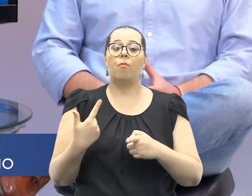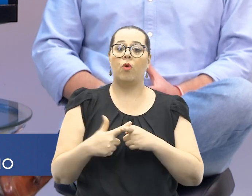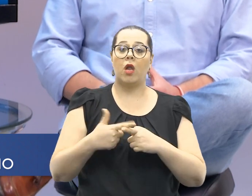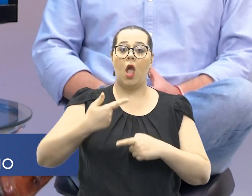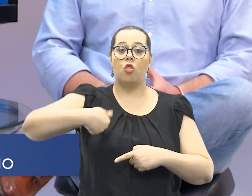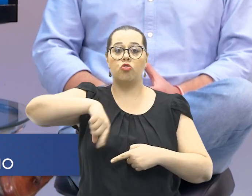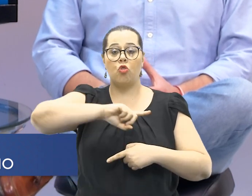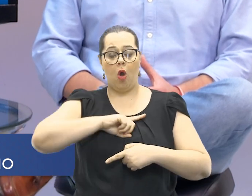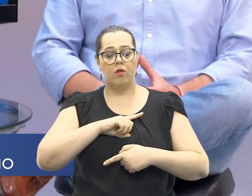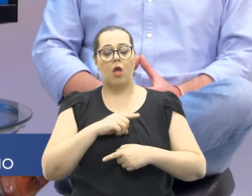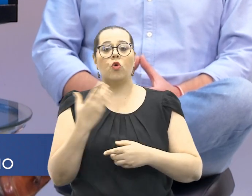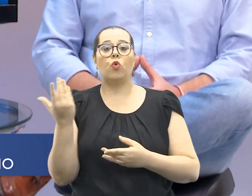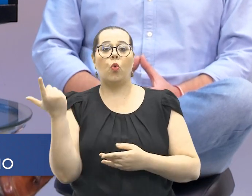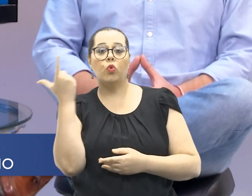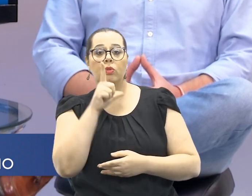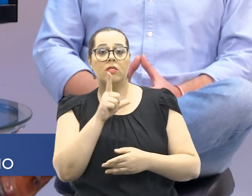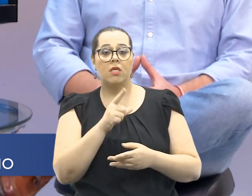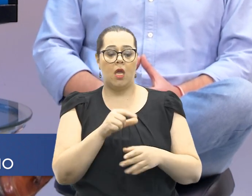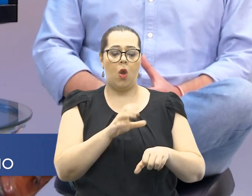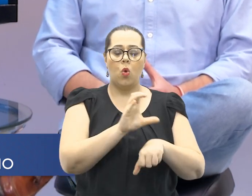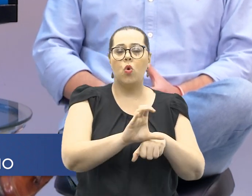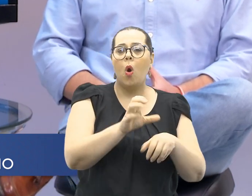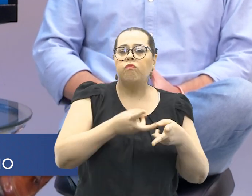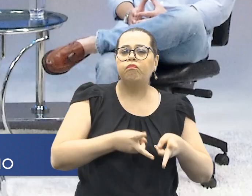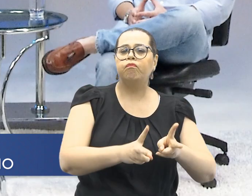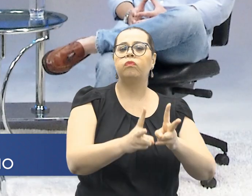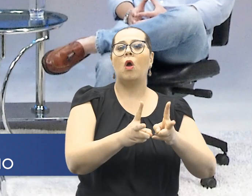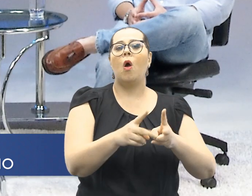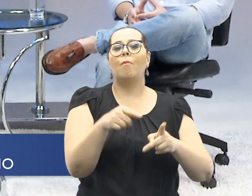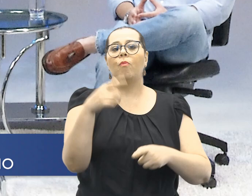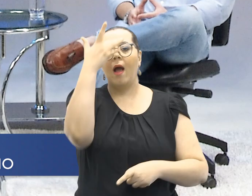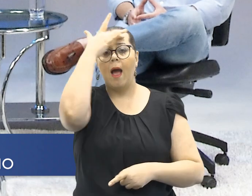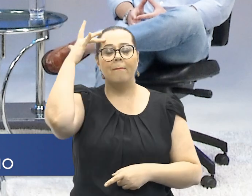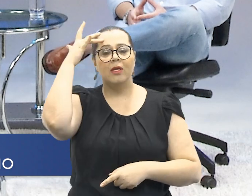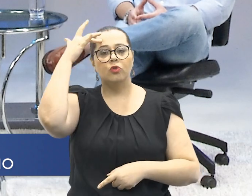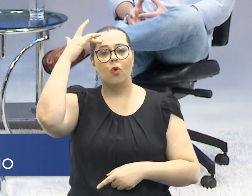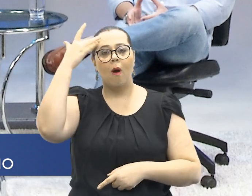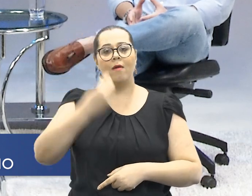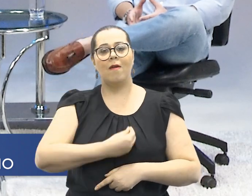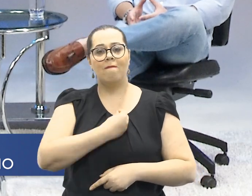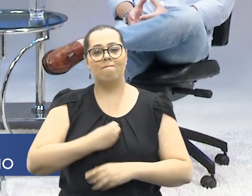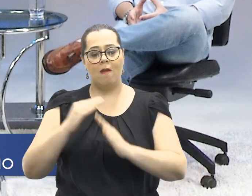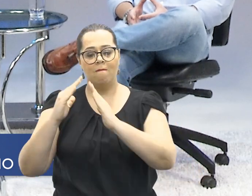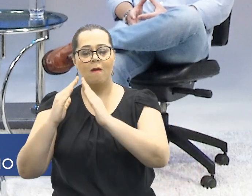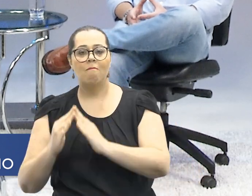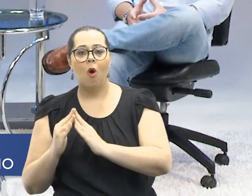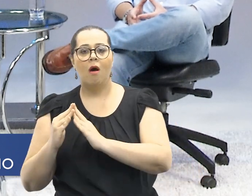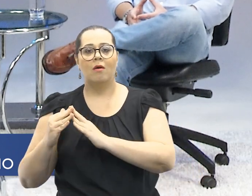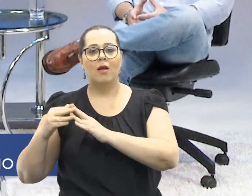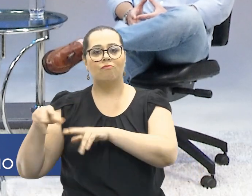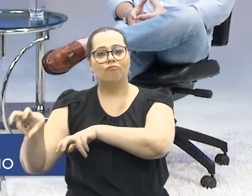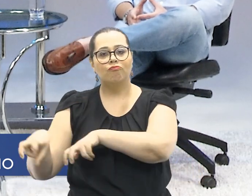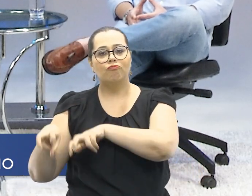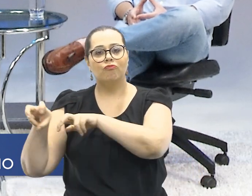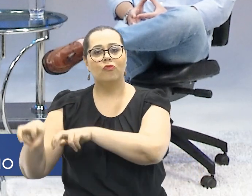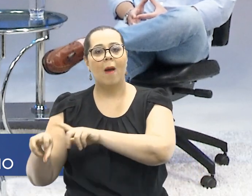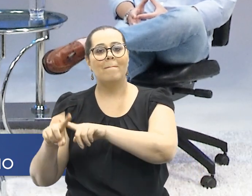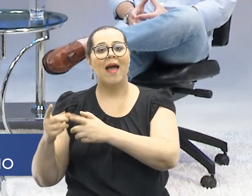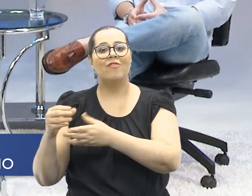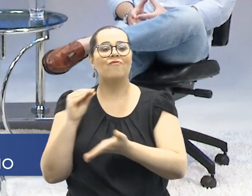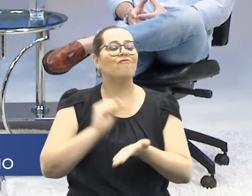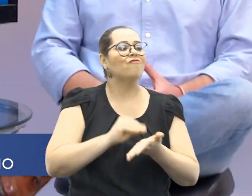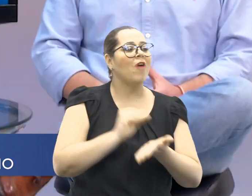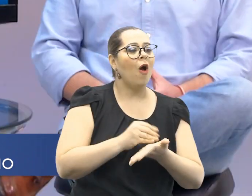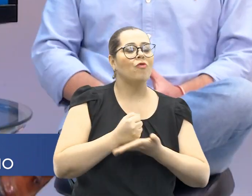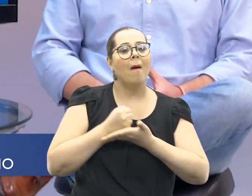uma mão de obra qualificada para aqueles produtores que às vezes têm a vontade, têm a terra, têm a força de trabalho, mas não tem um